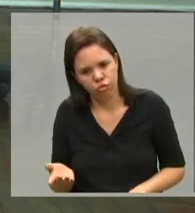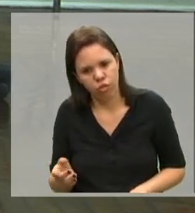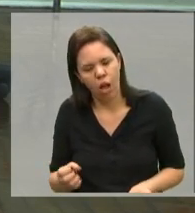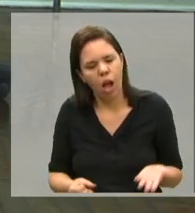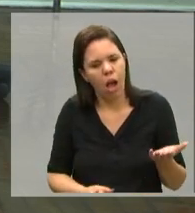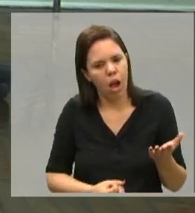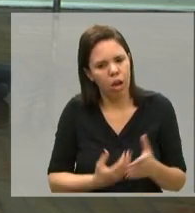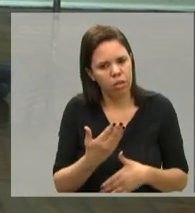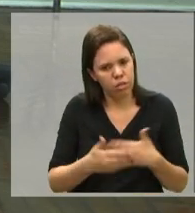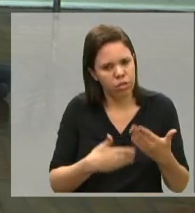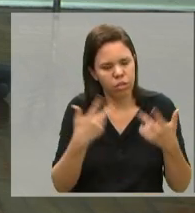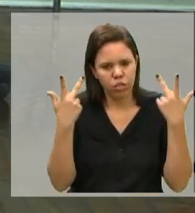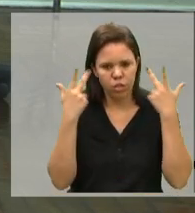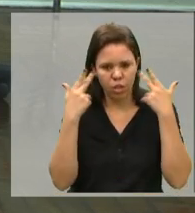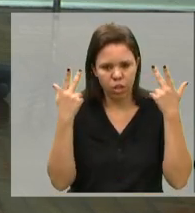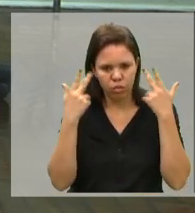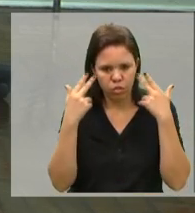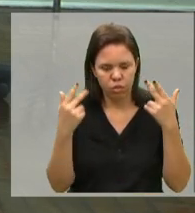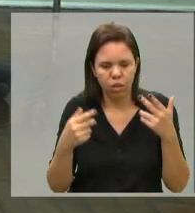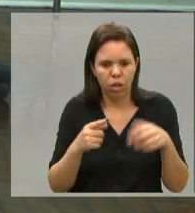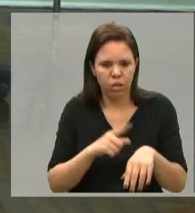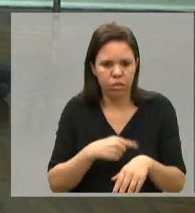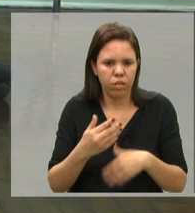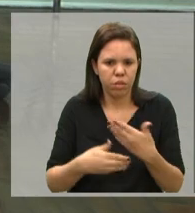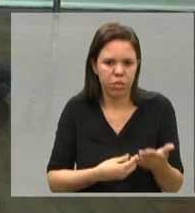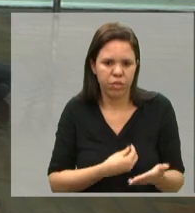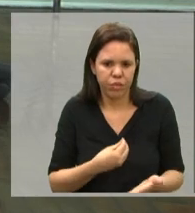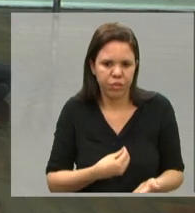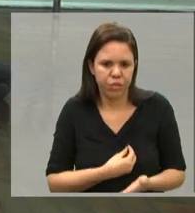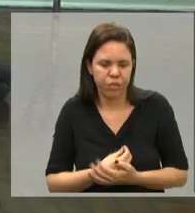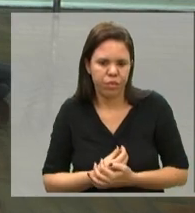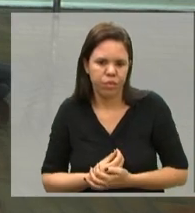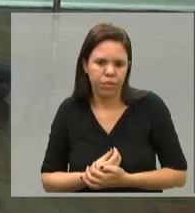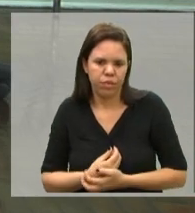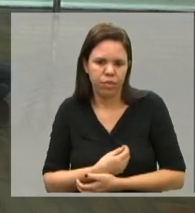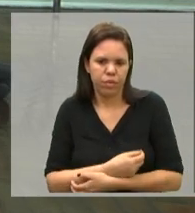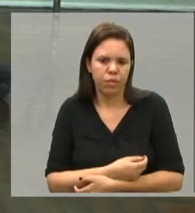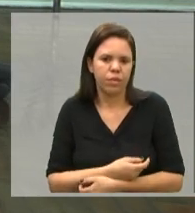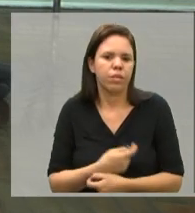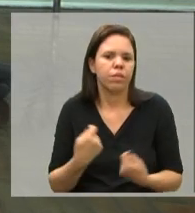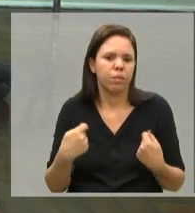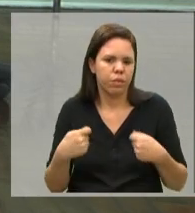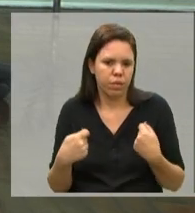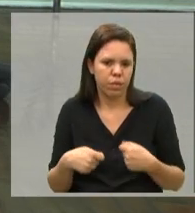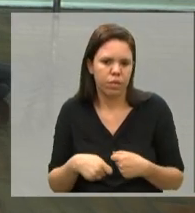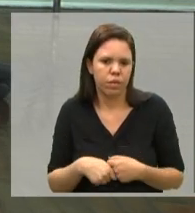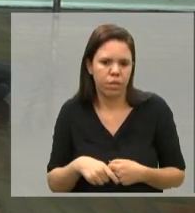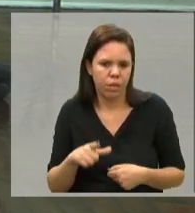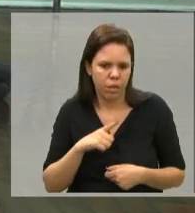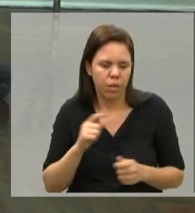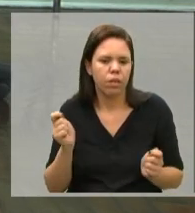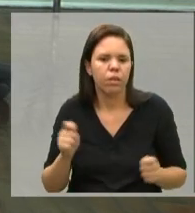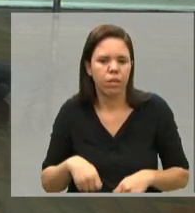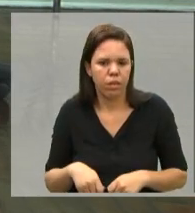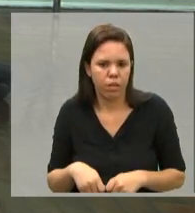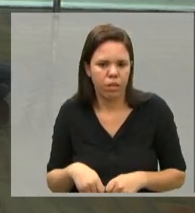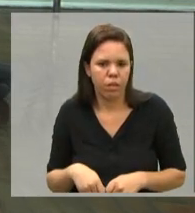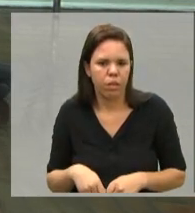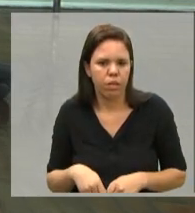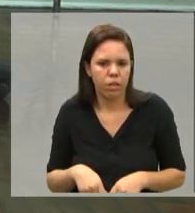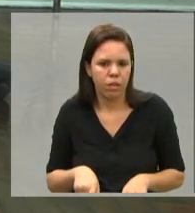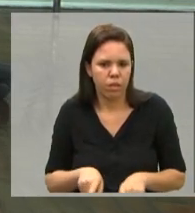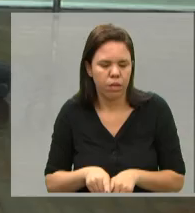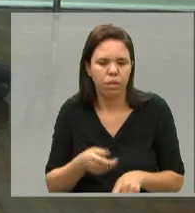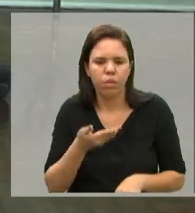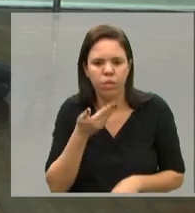decorrência inevitável dos tempos que a gente está vivendo, mas eu acho que ela precisa e tem condições de responder com